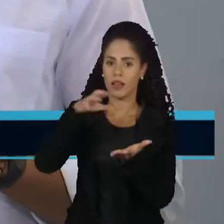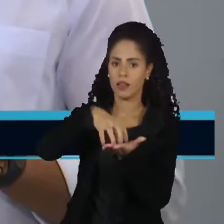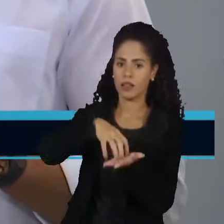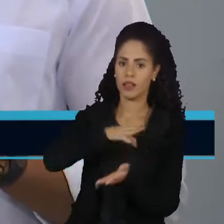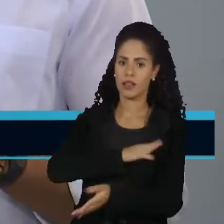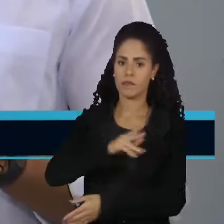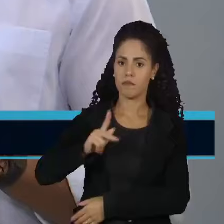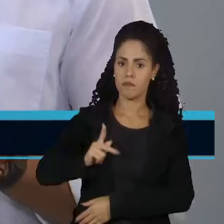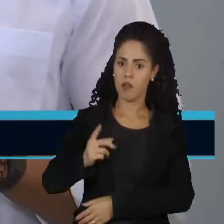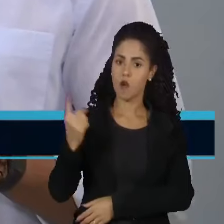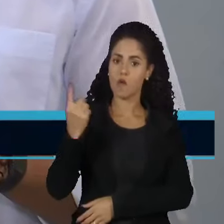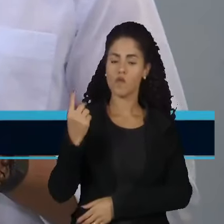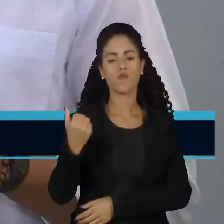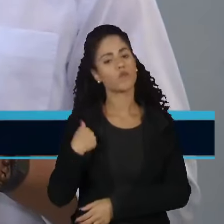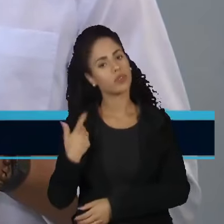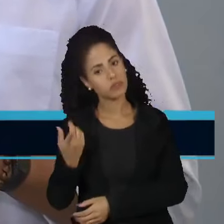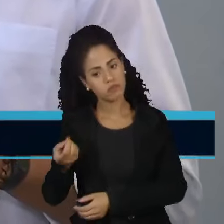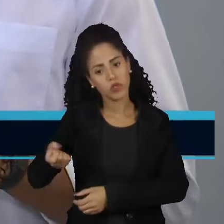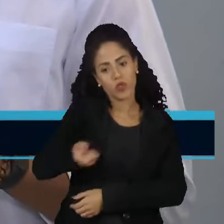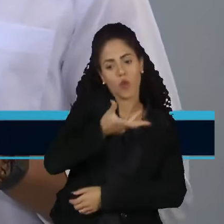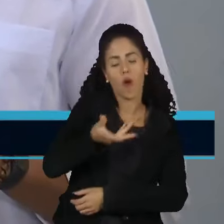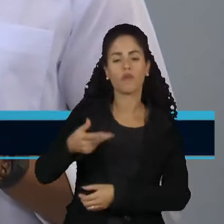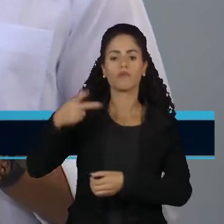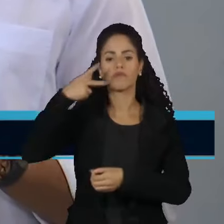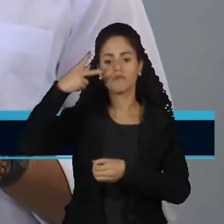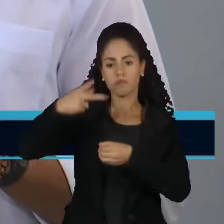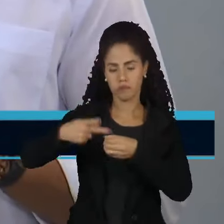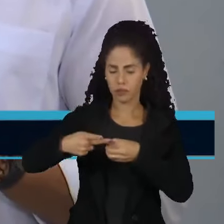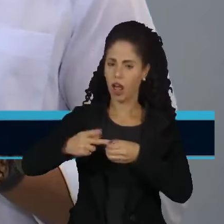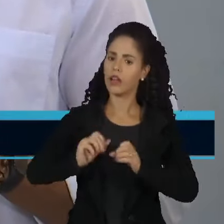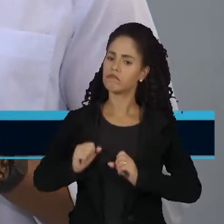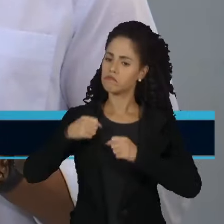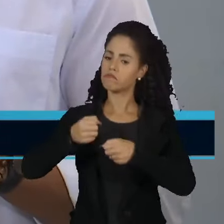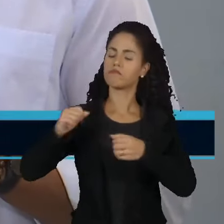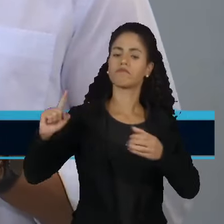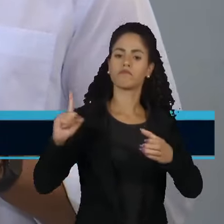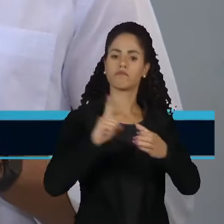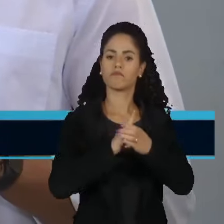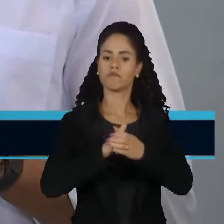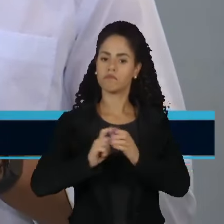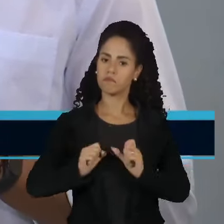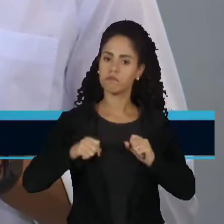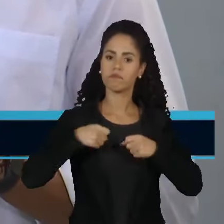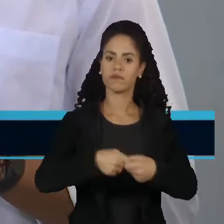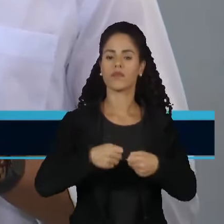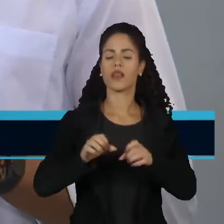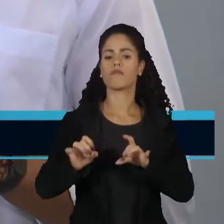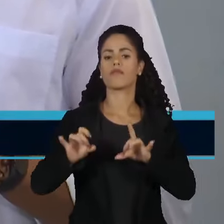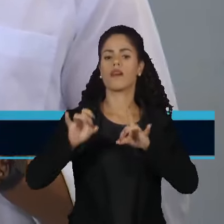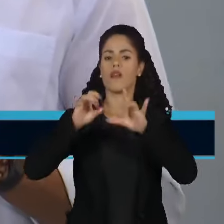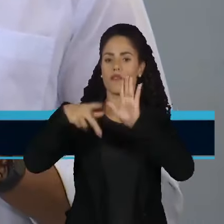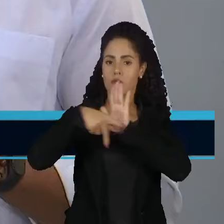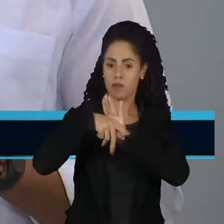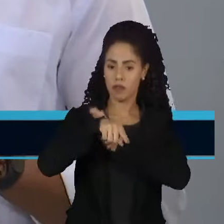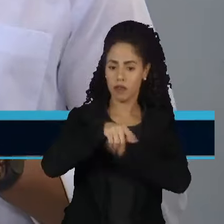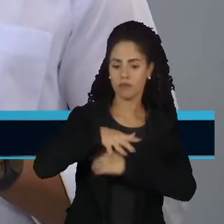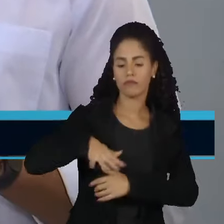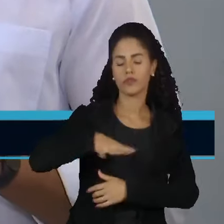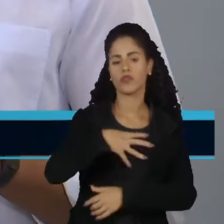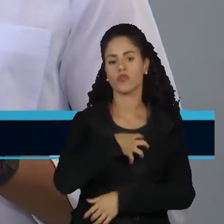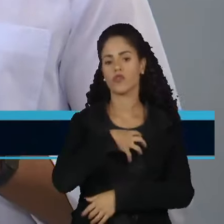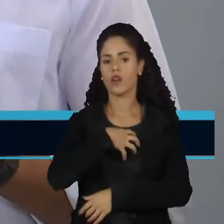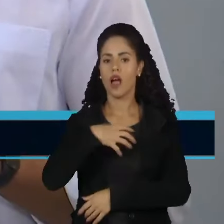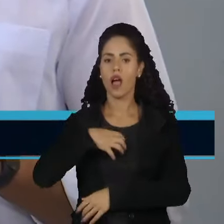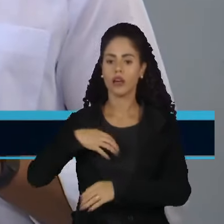novo Procurador-Geral de Justiça de São Paulo prometeu fortalecer os grupos de atuação especial. Essas estruturas